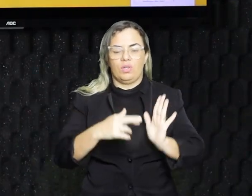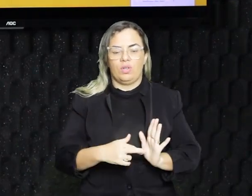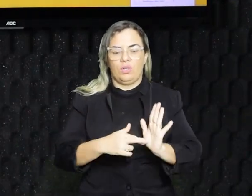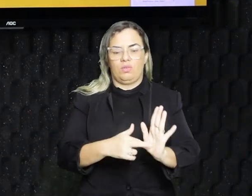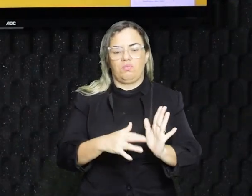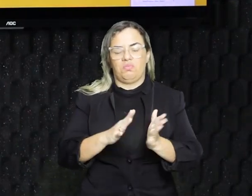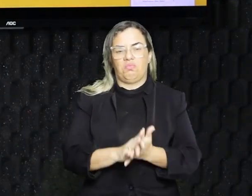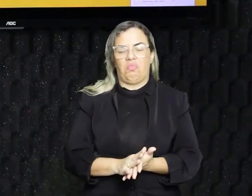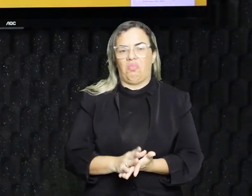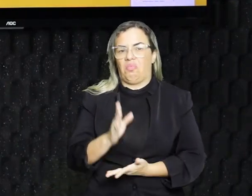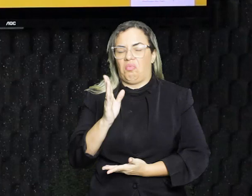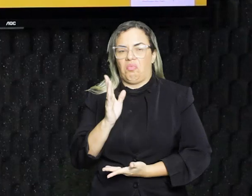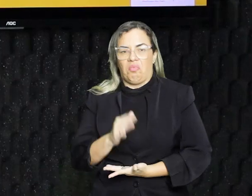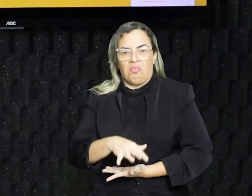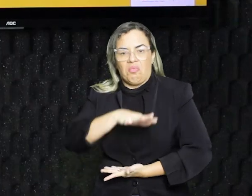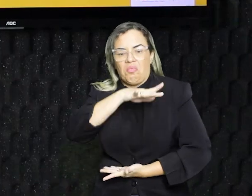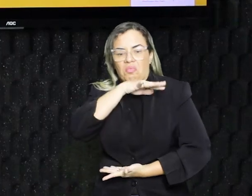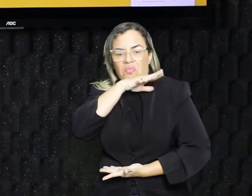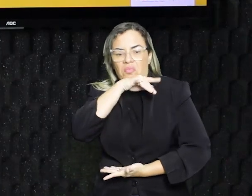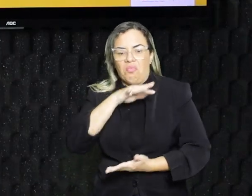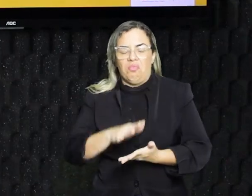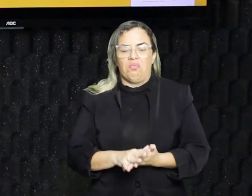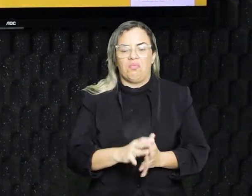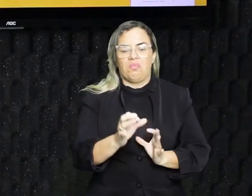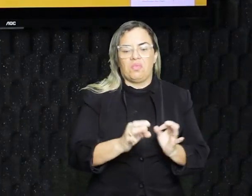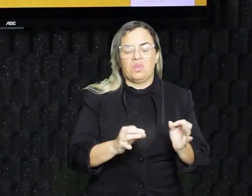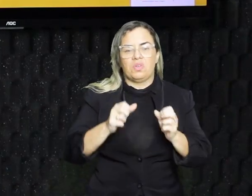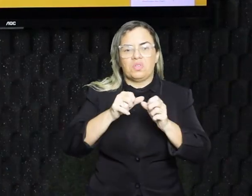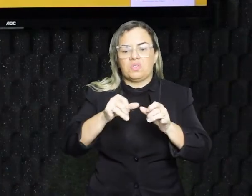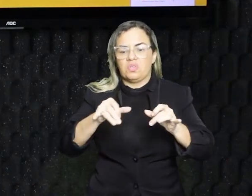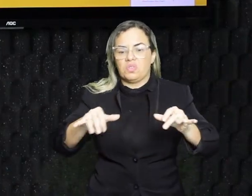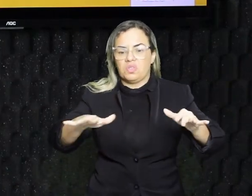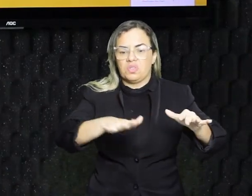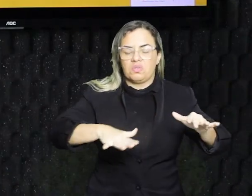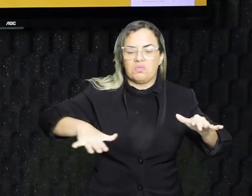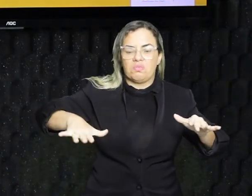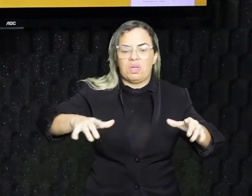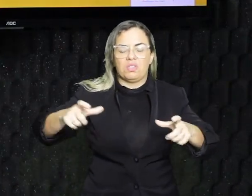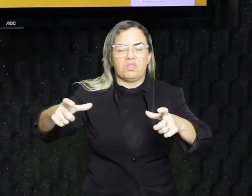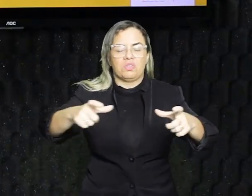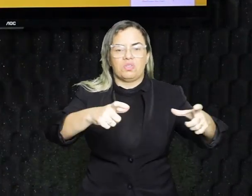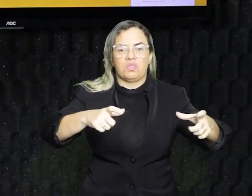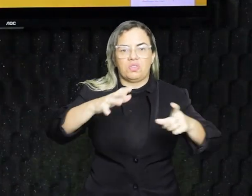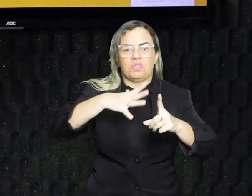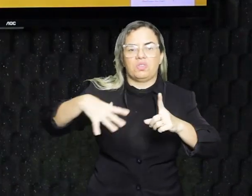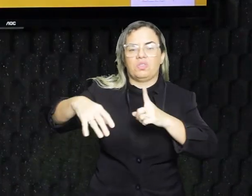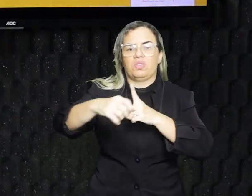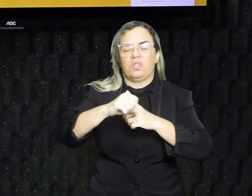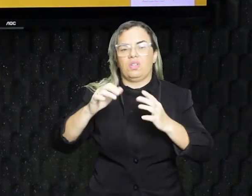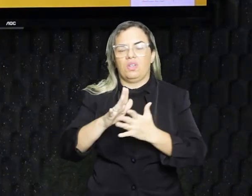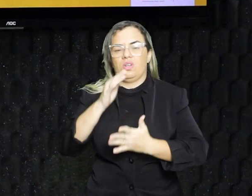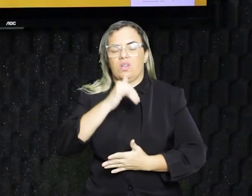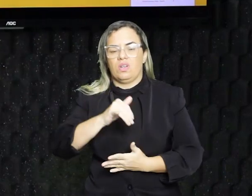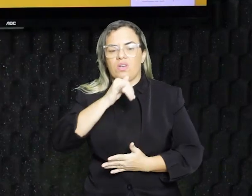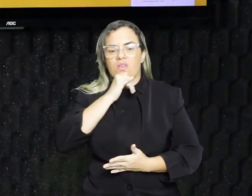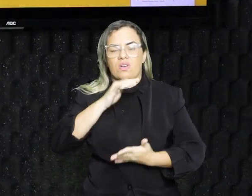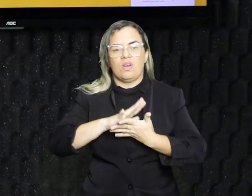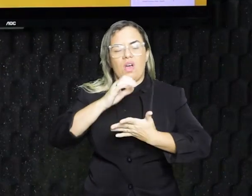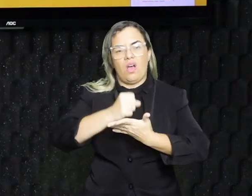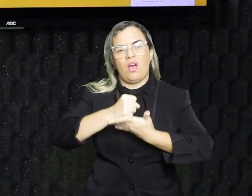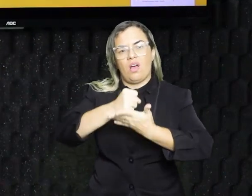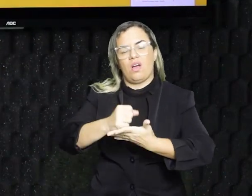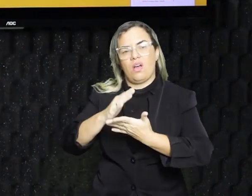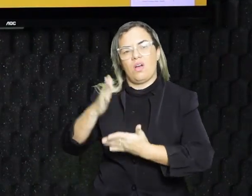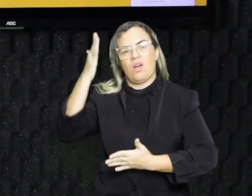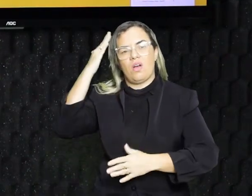má organização espacial e social. Estou te falando isso porque esse exemplo vai ajudar a entender